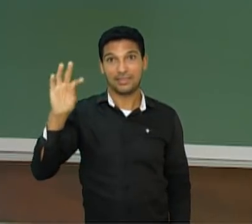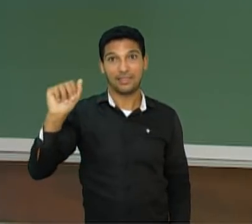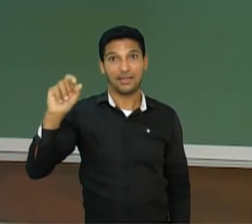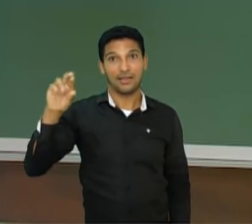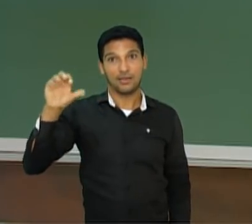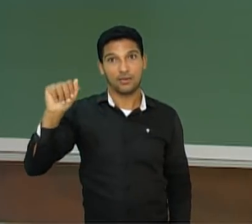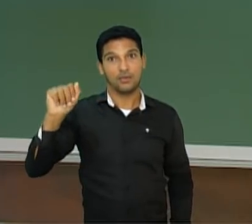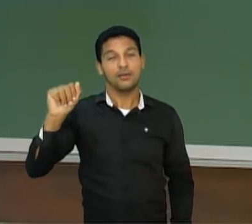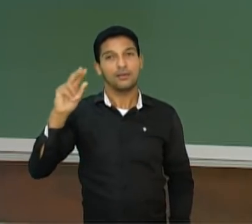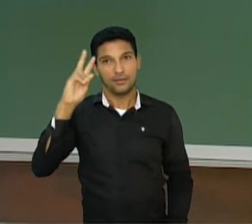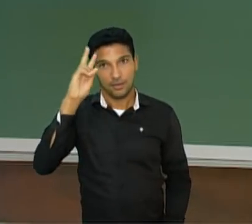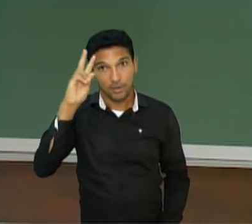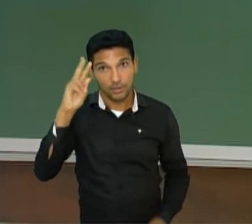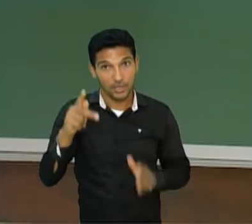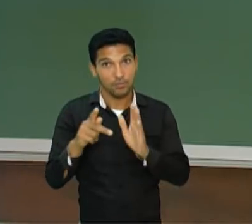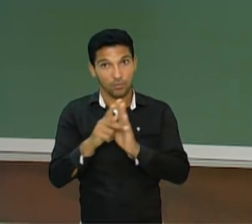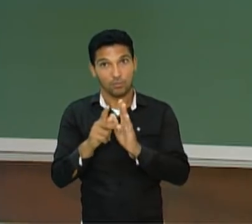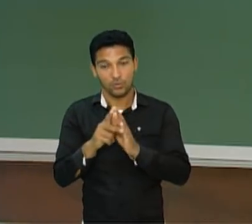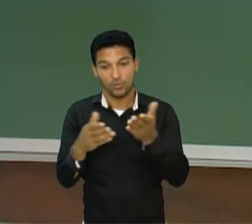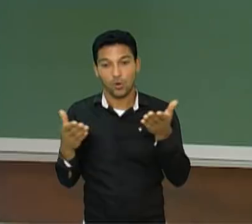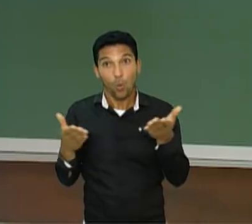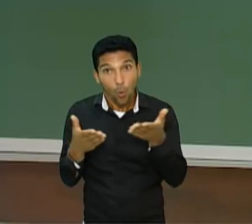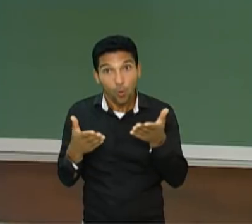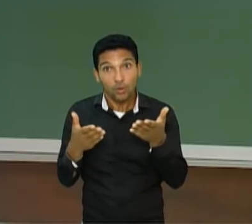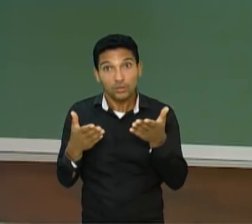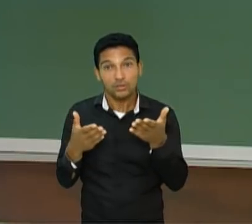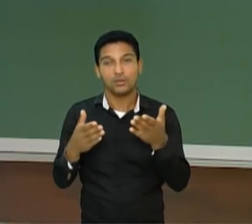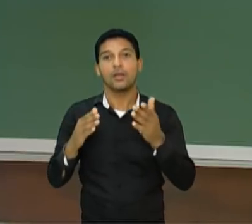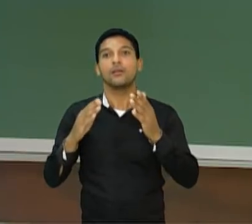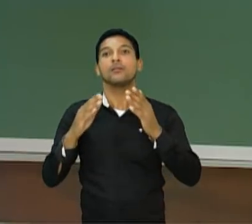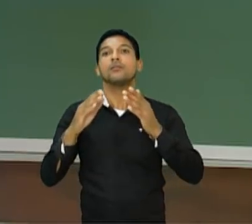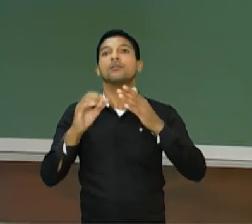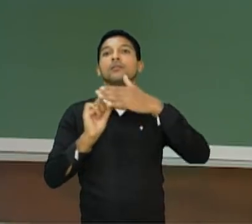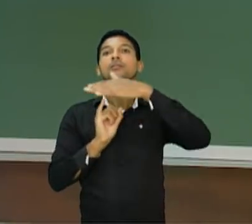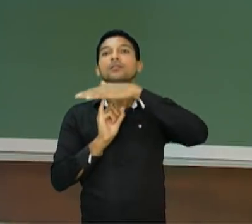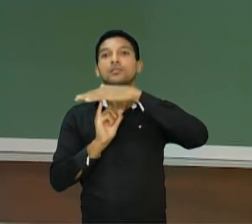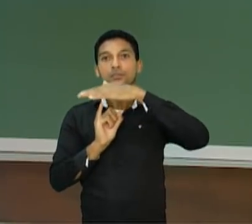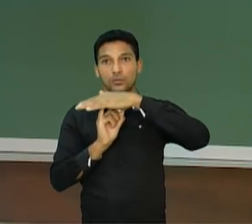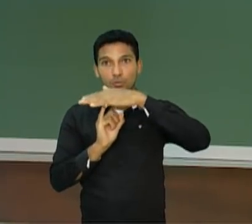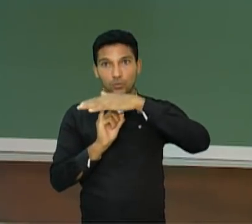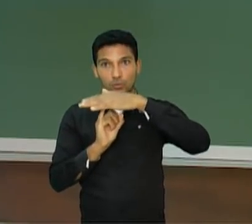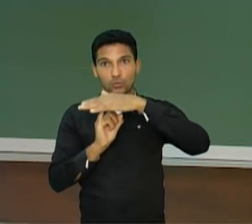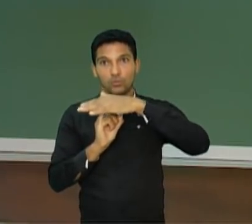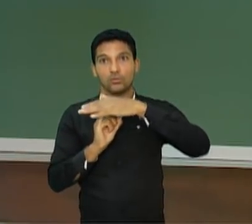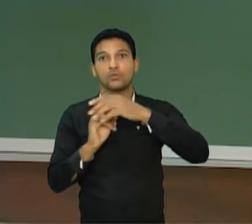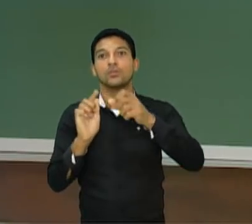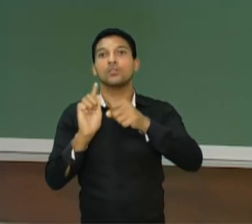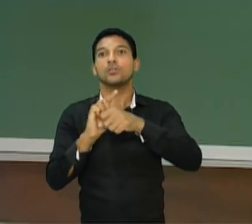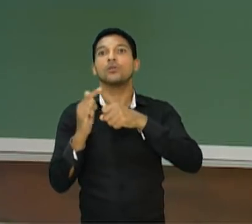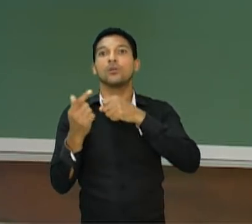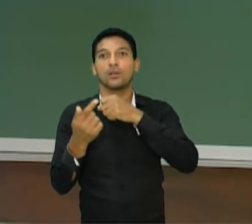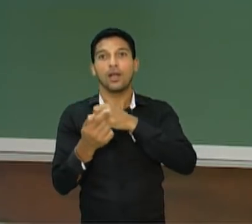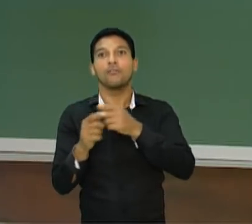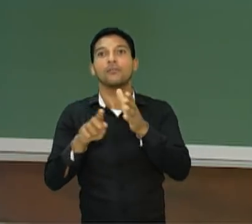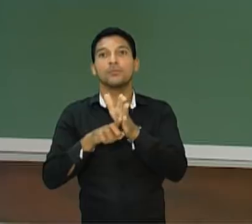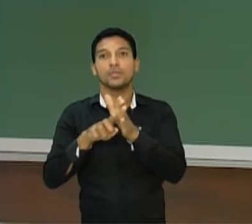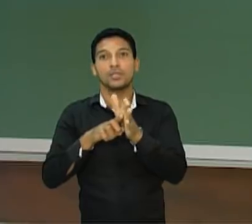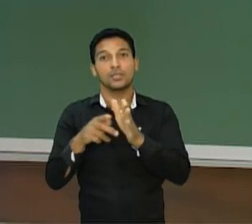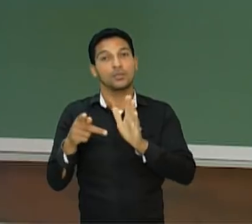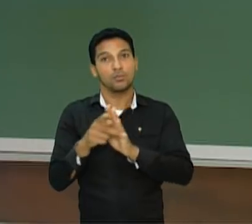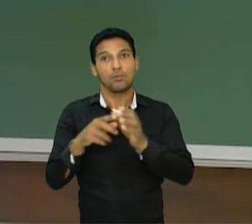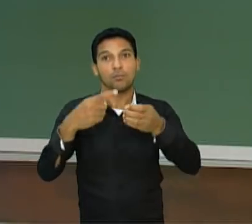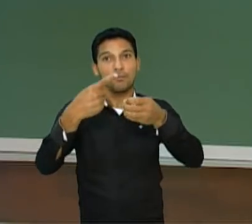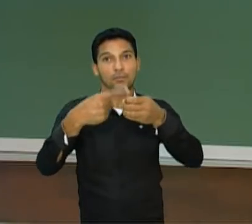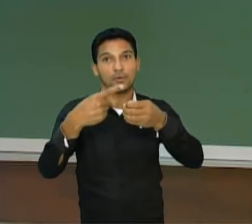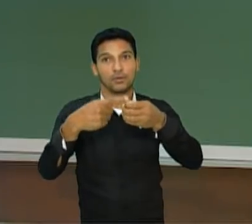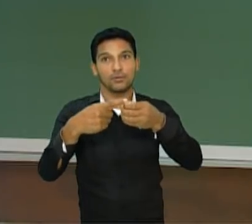educadores preocuparam-se. Tanto é que depois da abolição, a gente pode dizer que teve algumas estratégias para a educação,